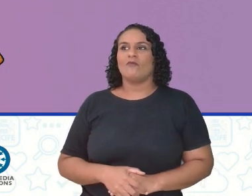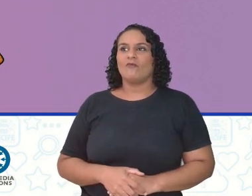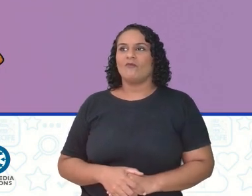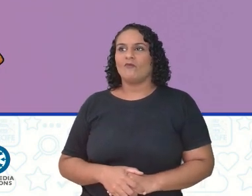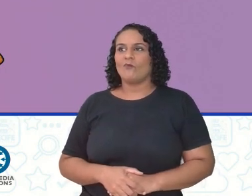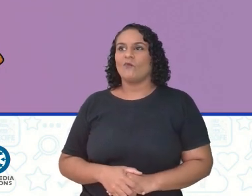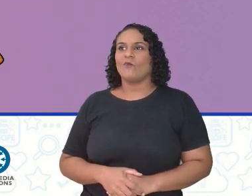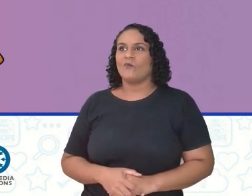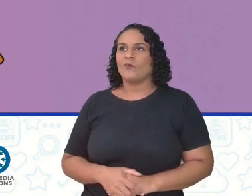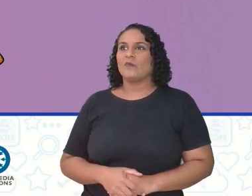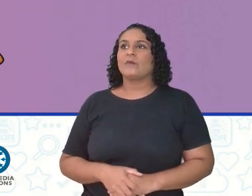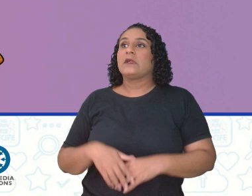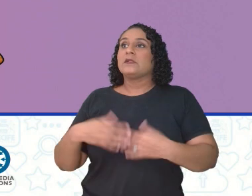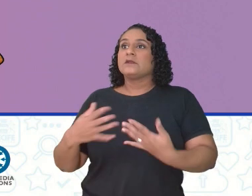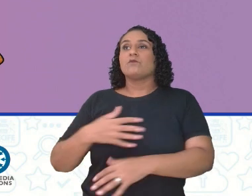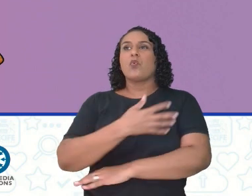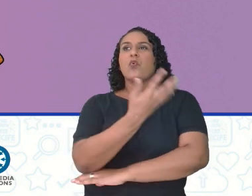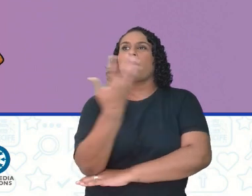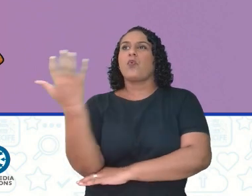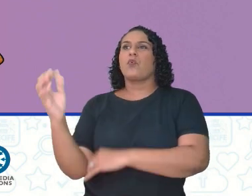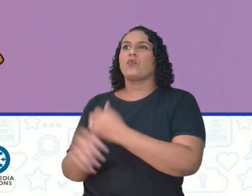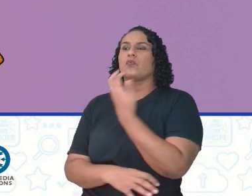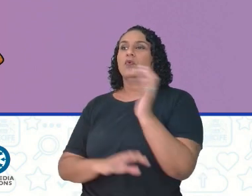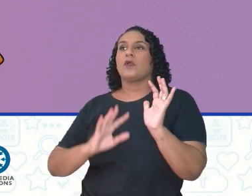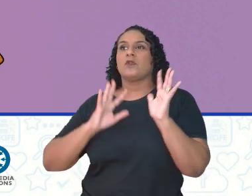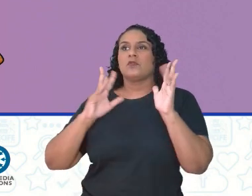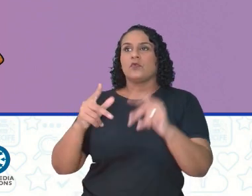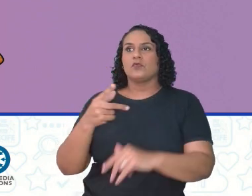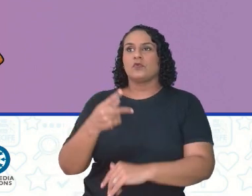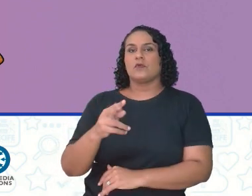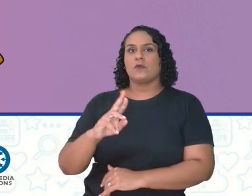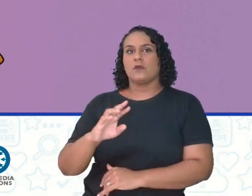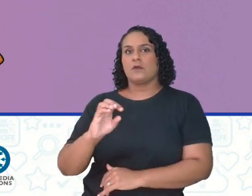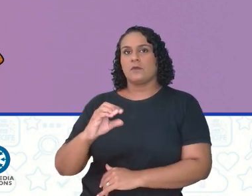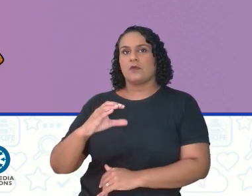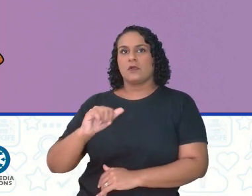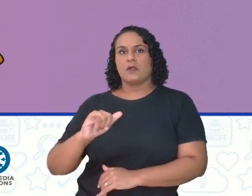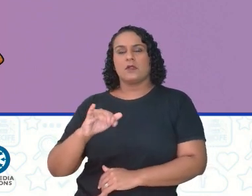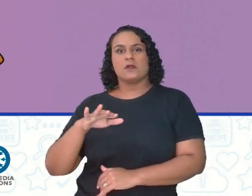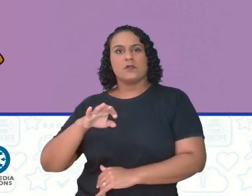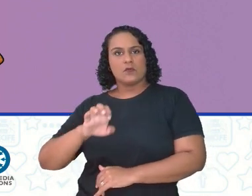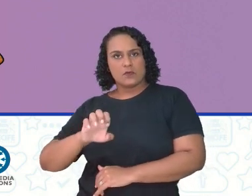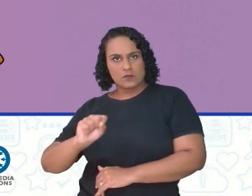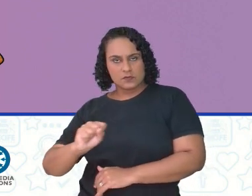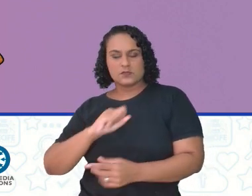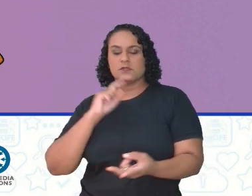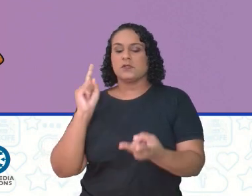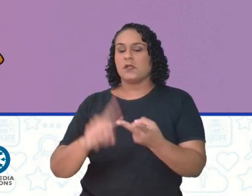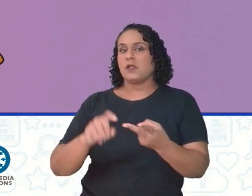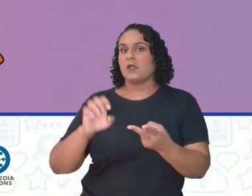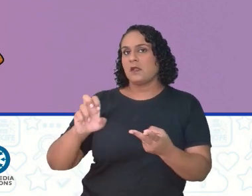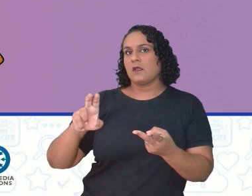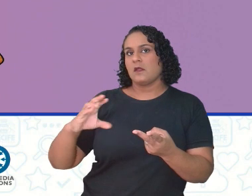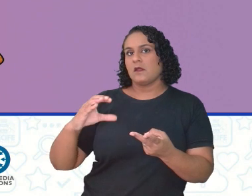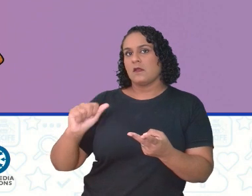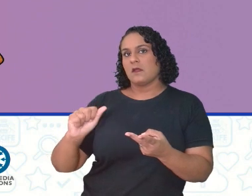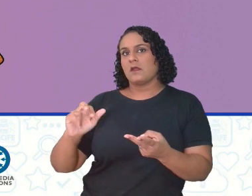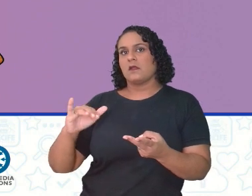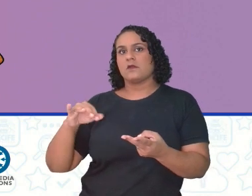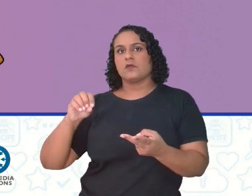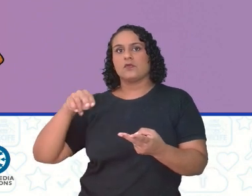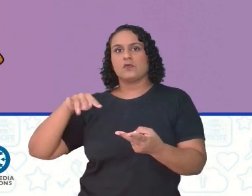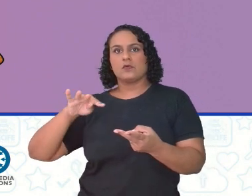aqui, na natureza, todos os procariontes e alguns eucariontes se reproduzem de